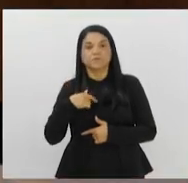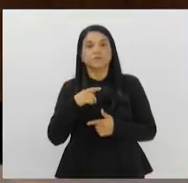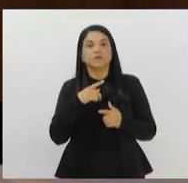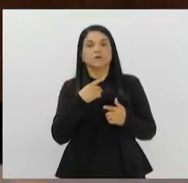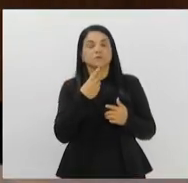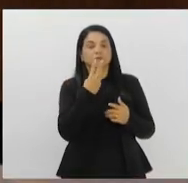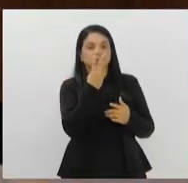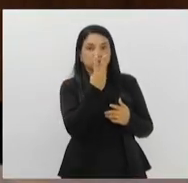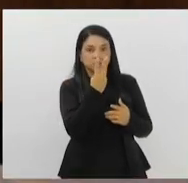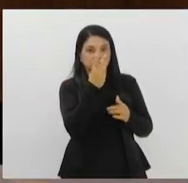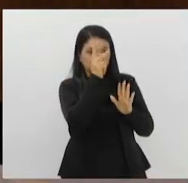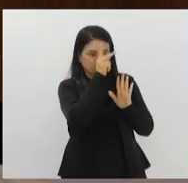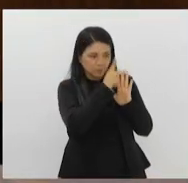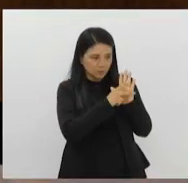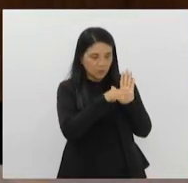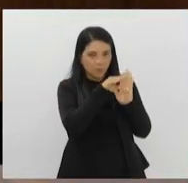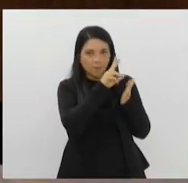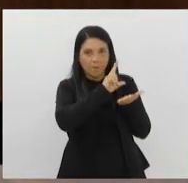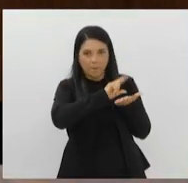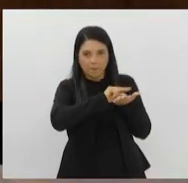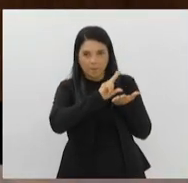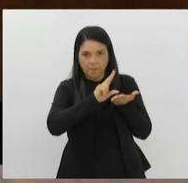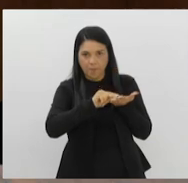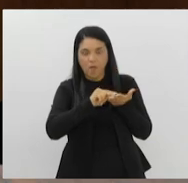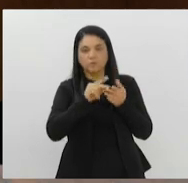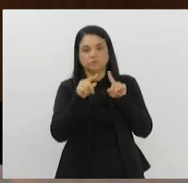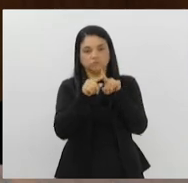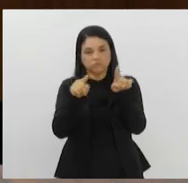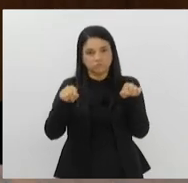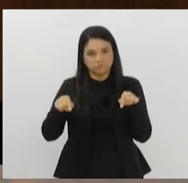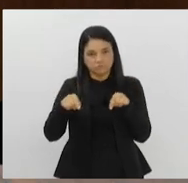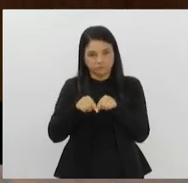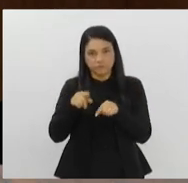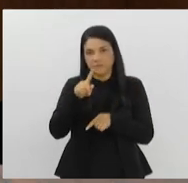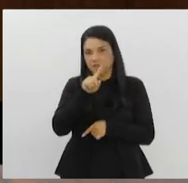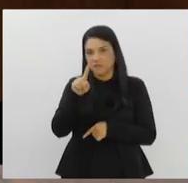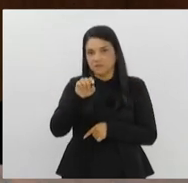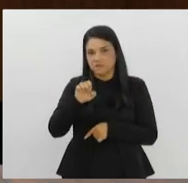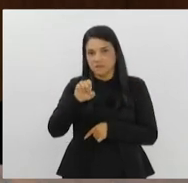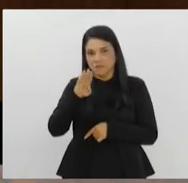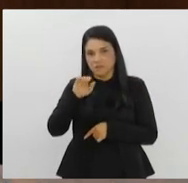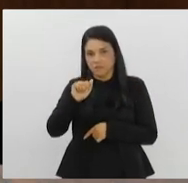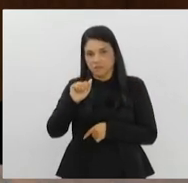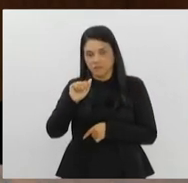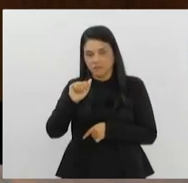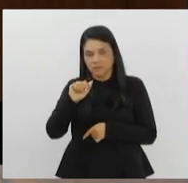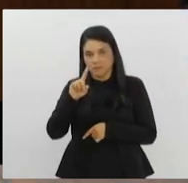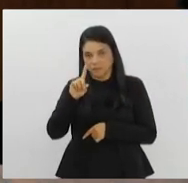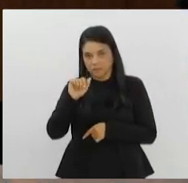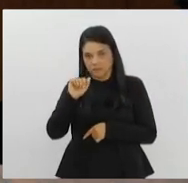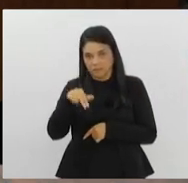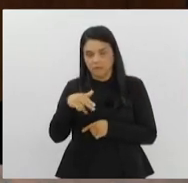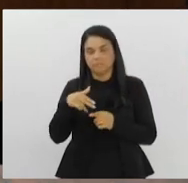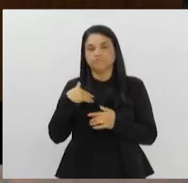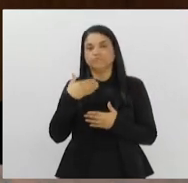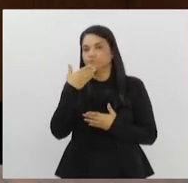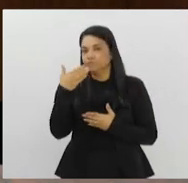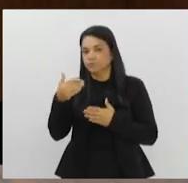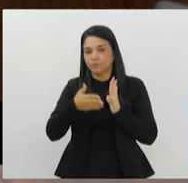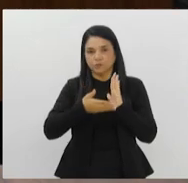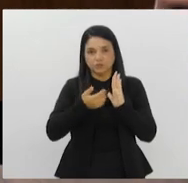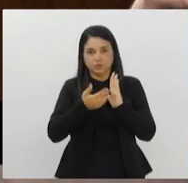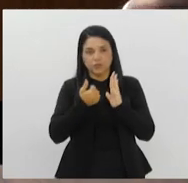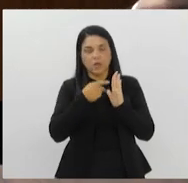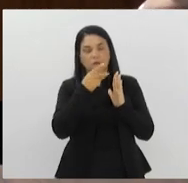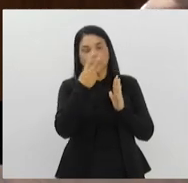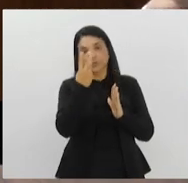projeto de pauta, o gabinete da deputada Zeidan está me solicitando para que Vossa Excelência possa retirá-lo de pauta. O